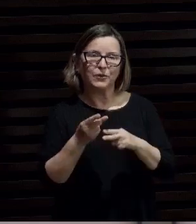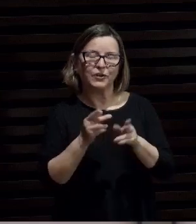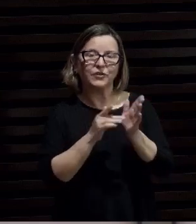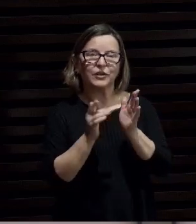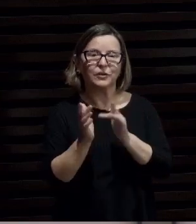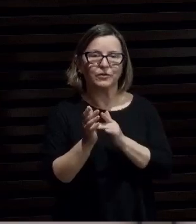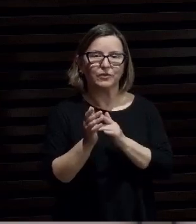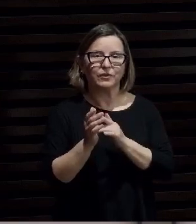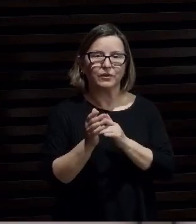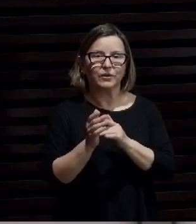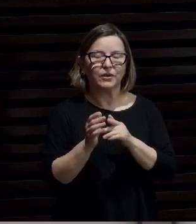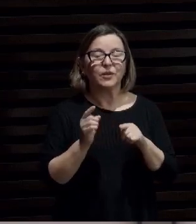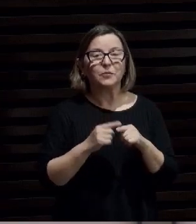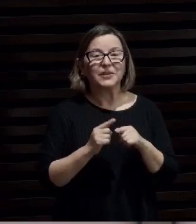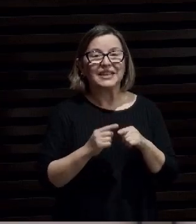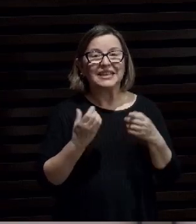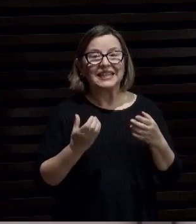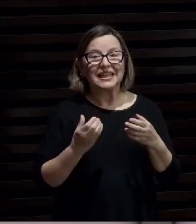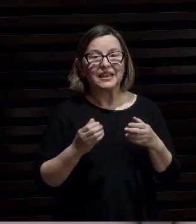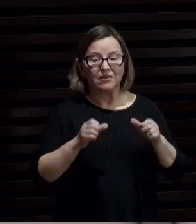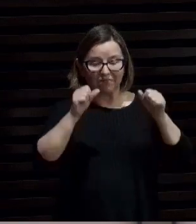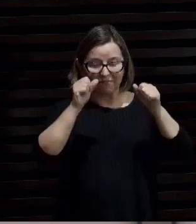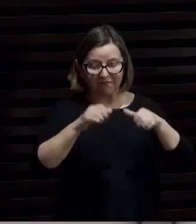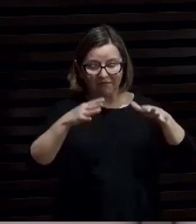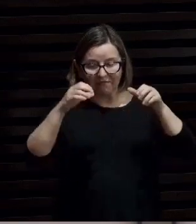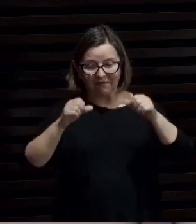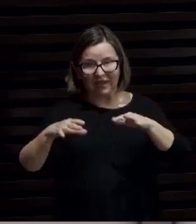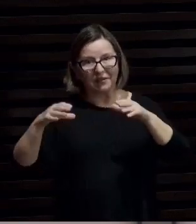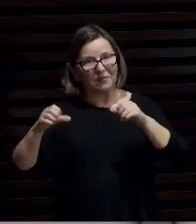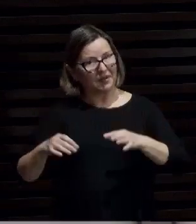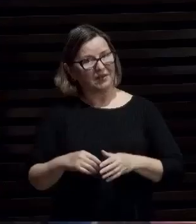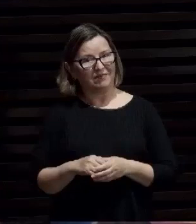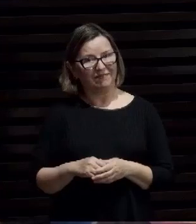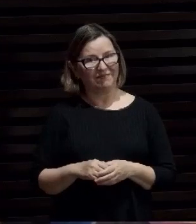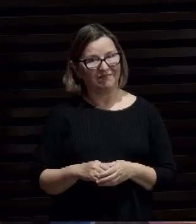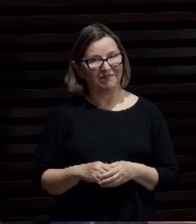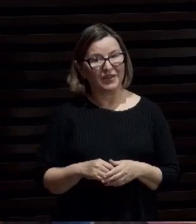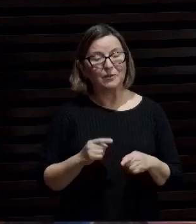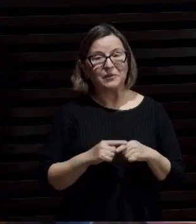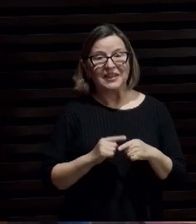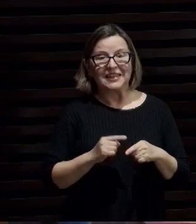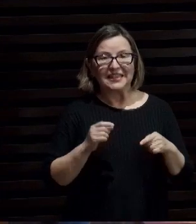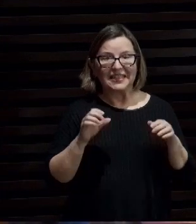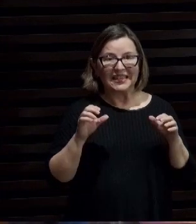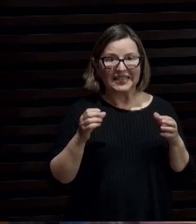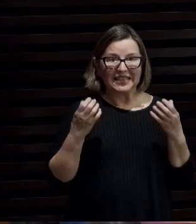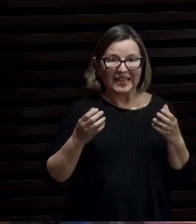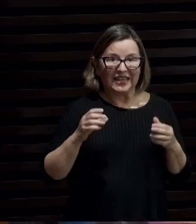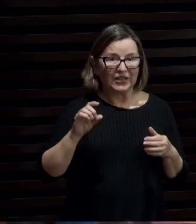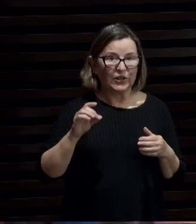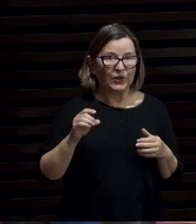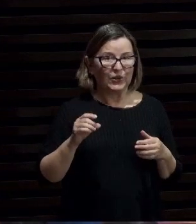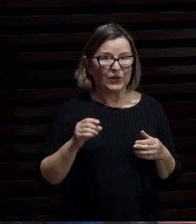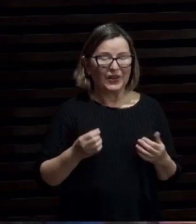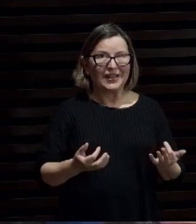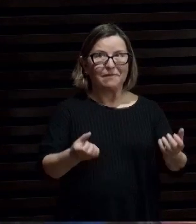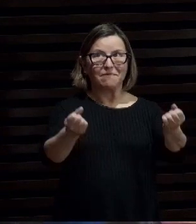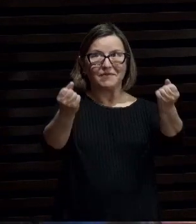querem sinais, porque querem receber as suas bênçãos, porque querem ser